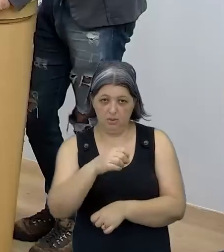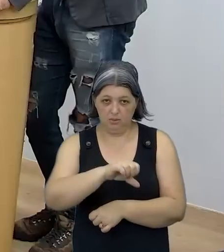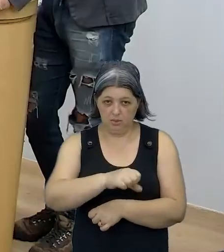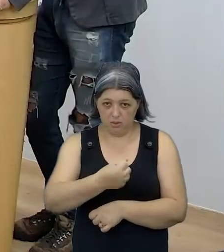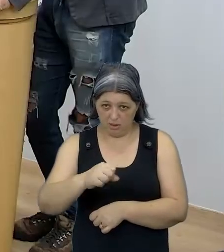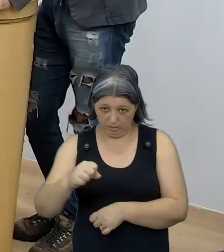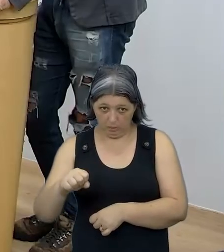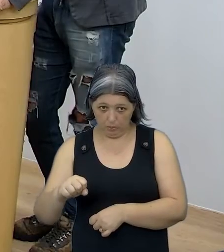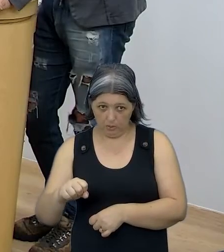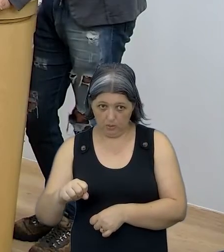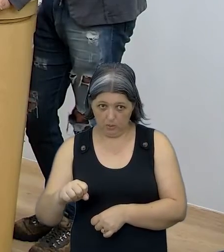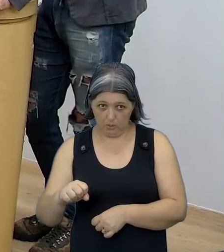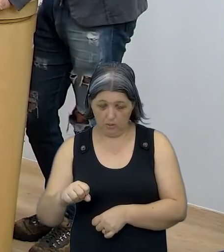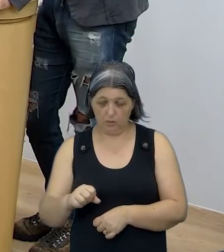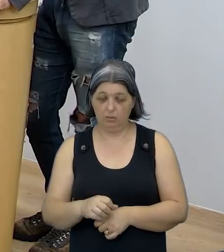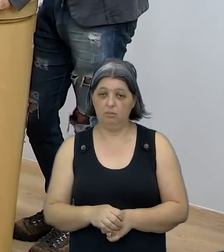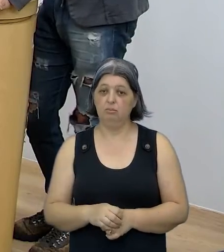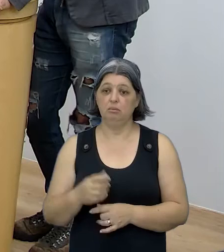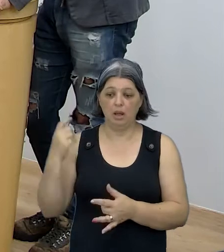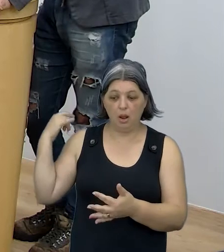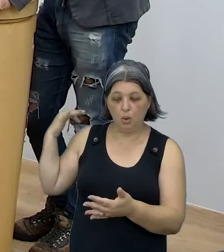Você ouviu? Até